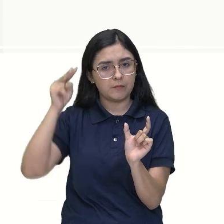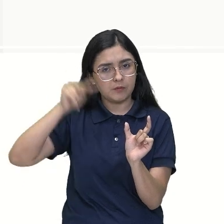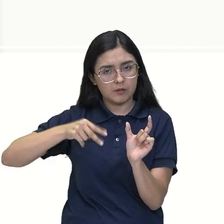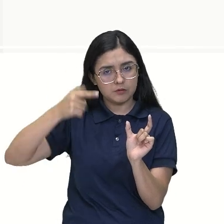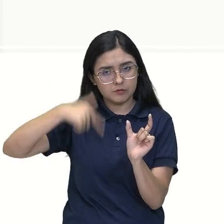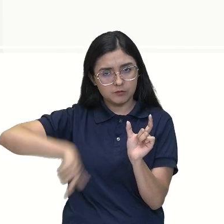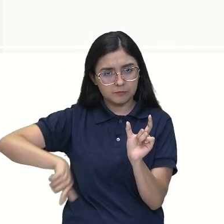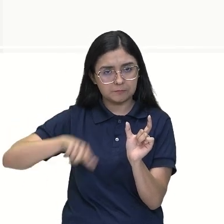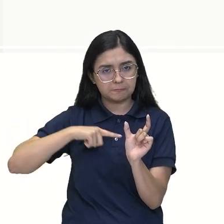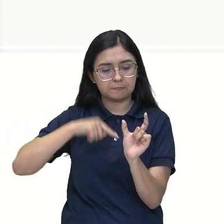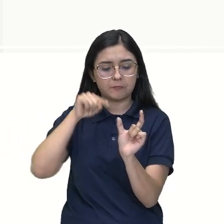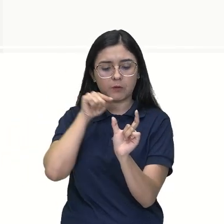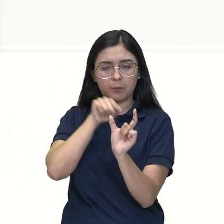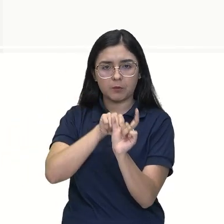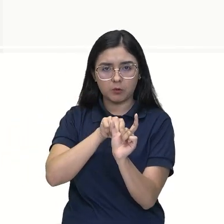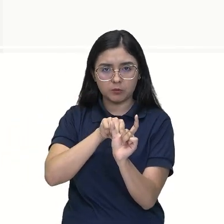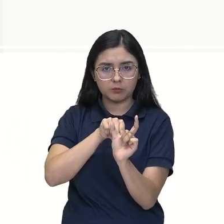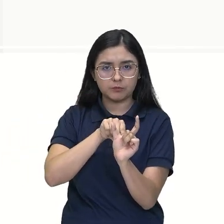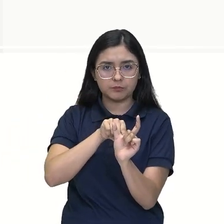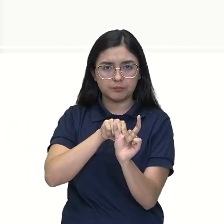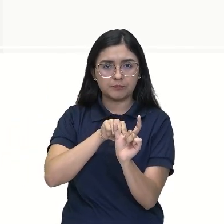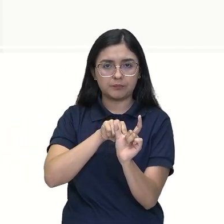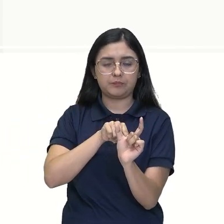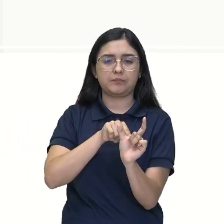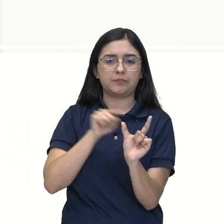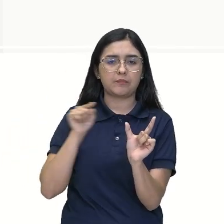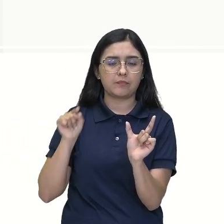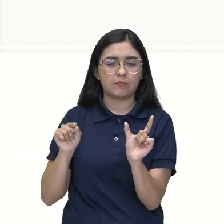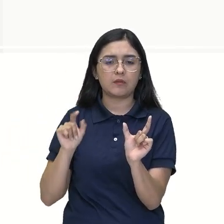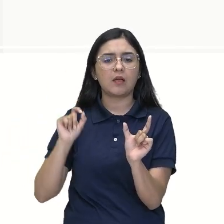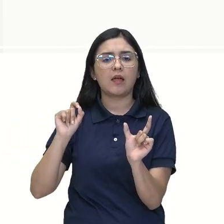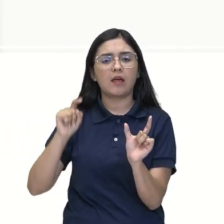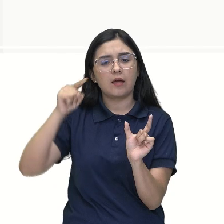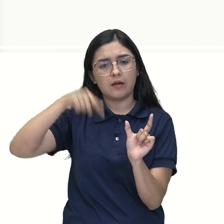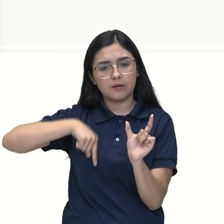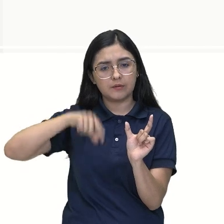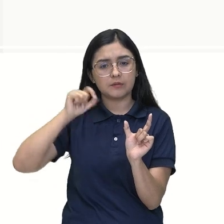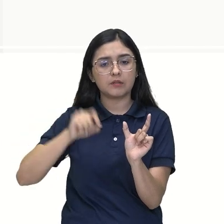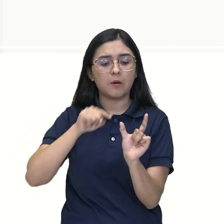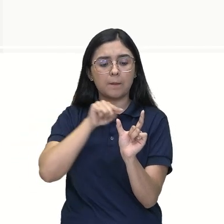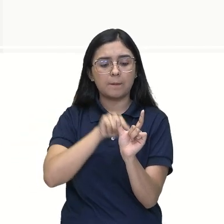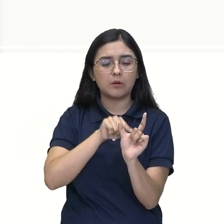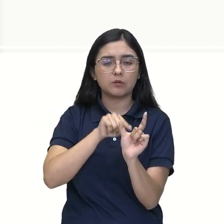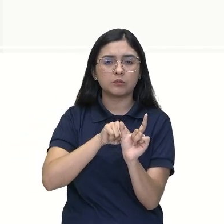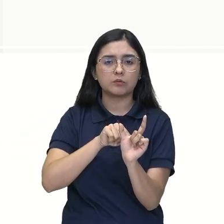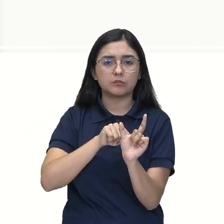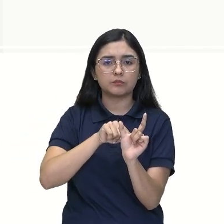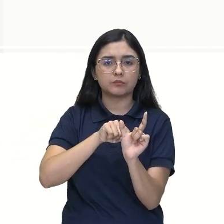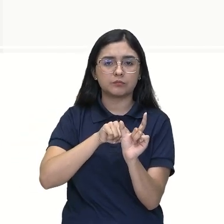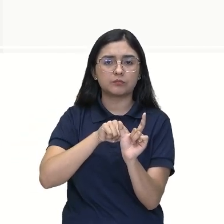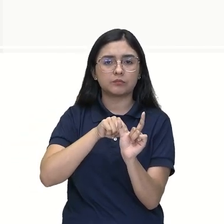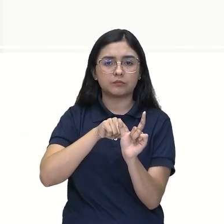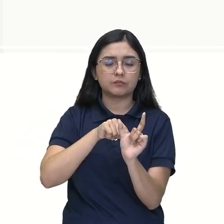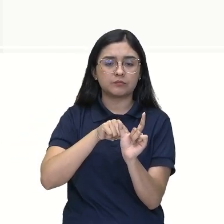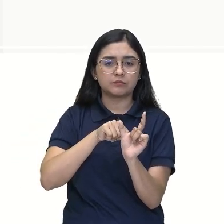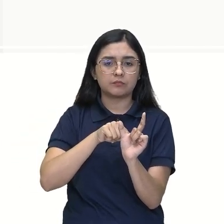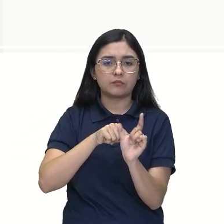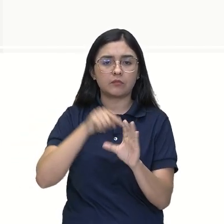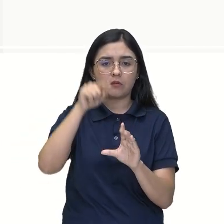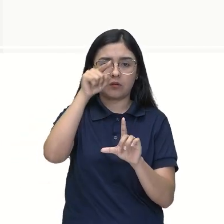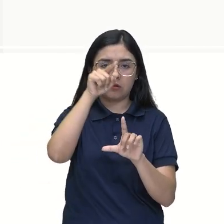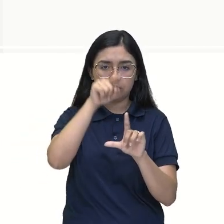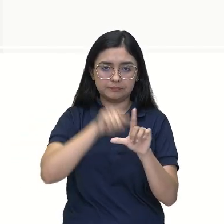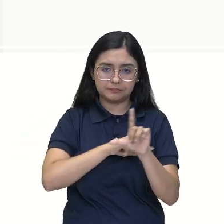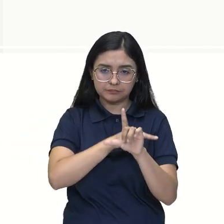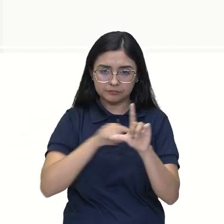ó. O vértice da parábola, esse pontinho preto, corresponde ao ponto em que o gráfico de uma função do segundo